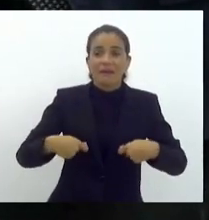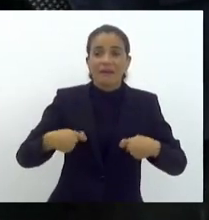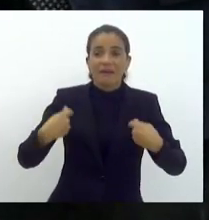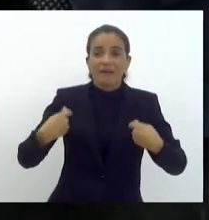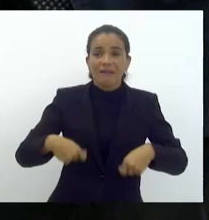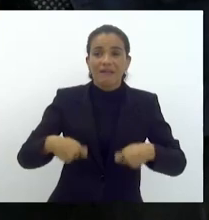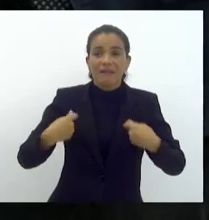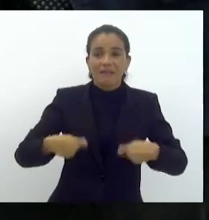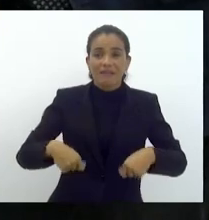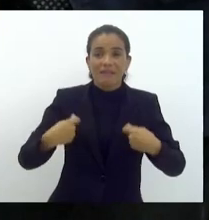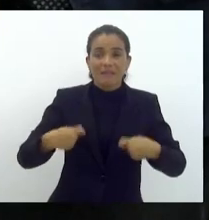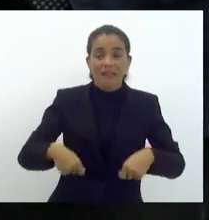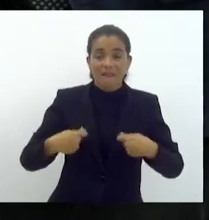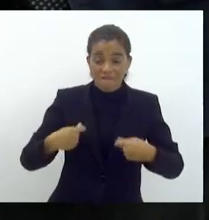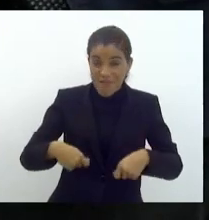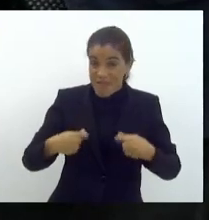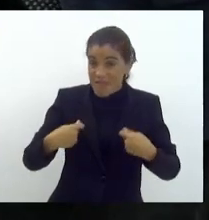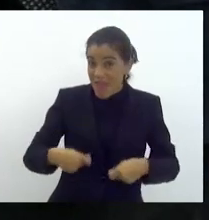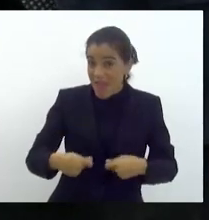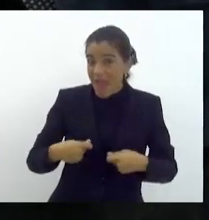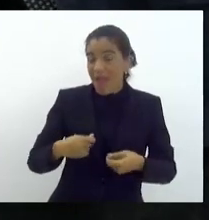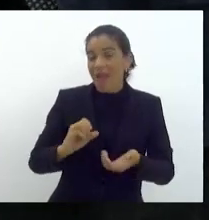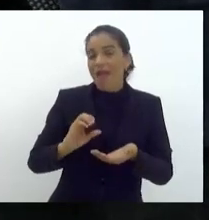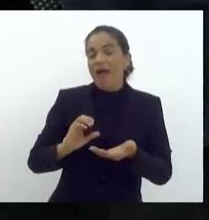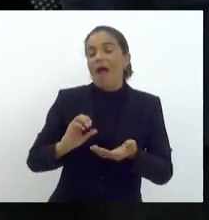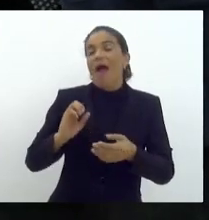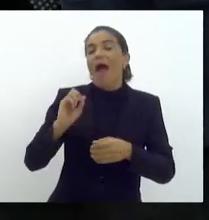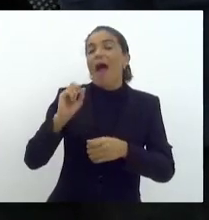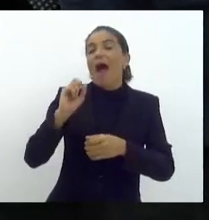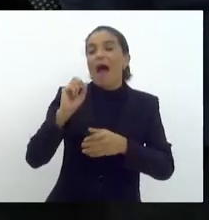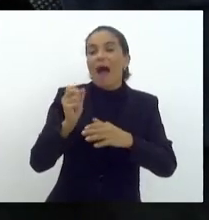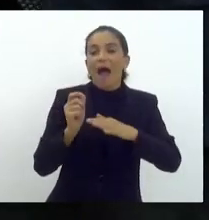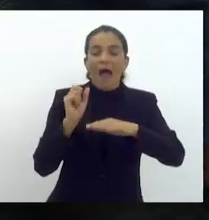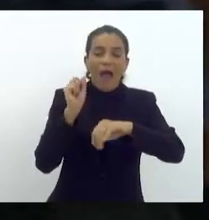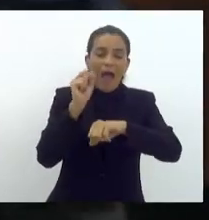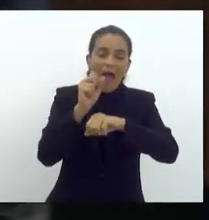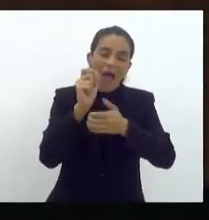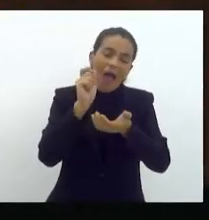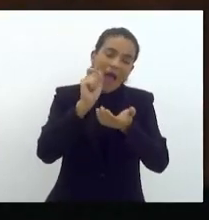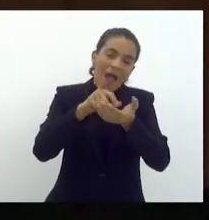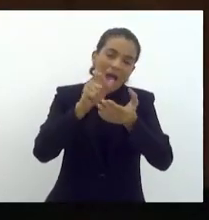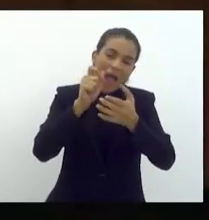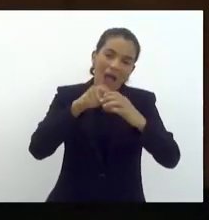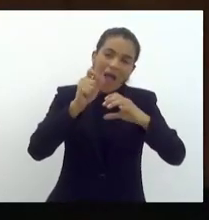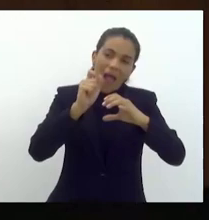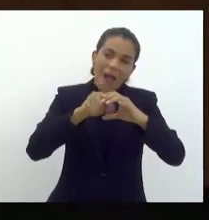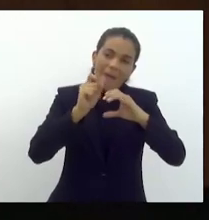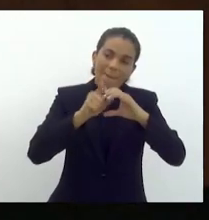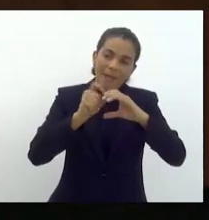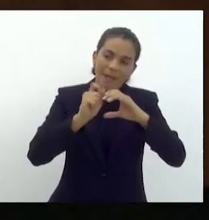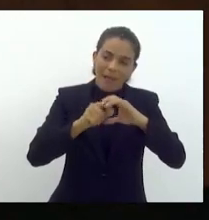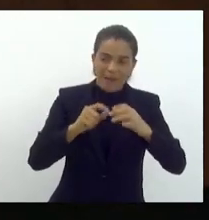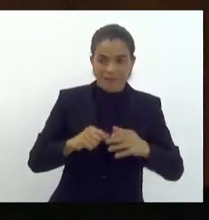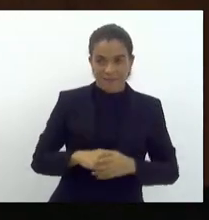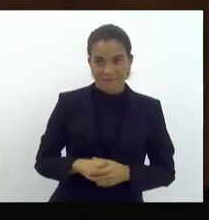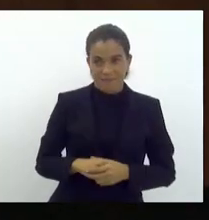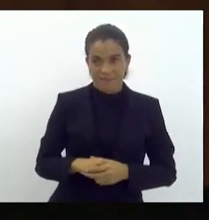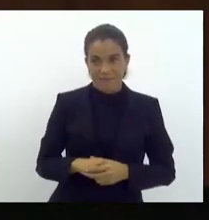deverá aplicar deverá aplicar aí a gente tira punição